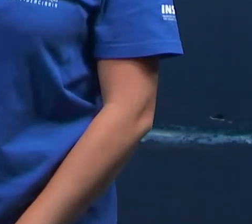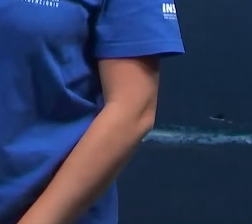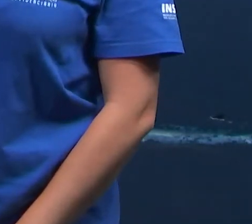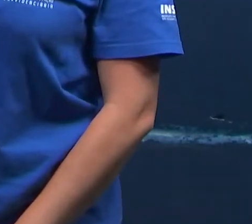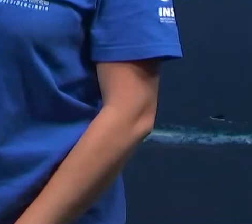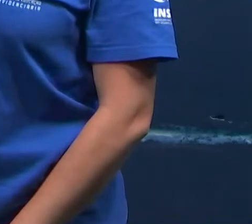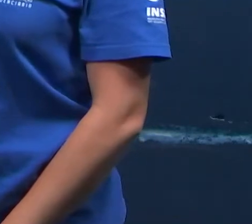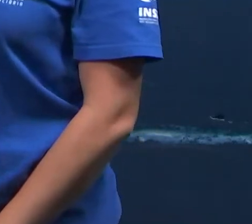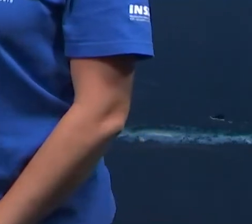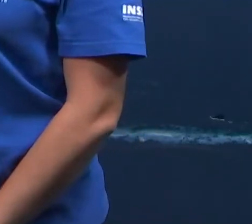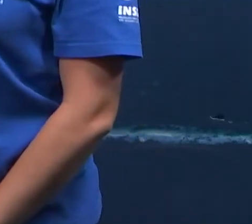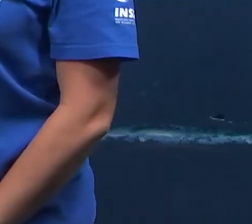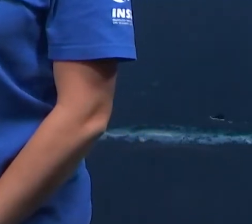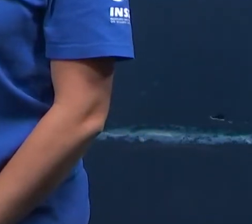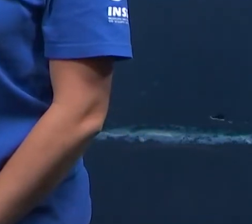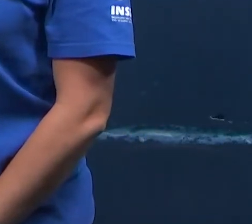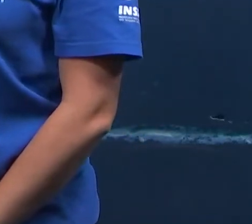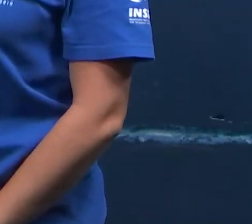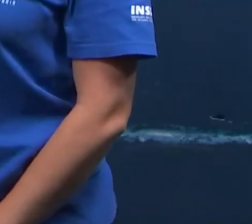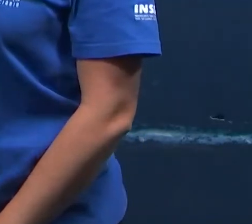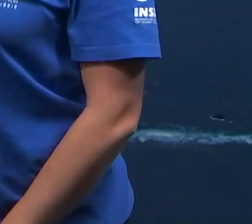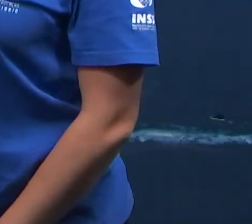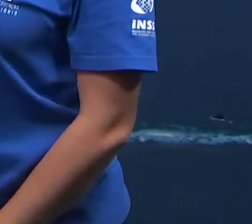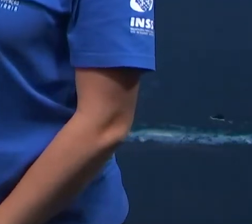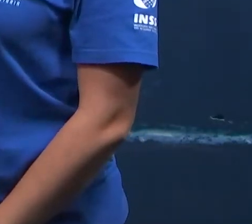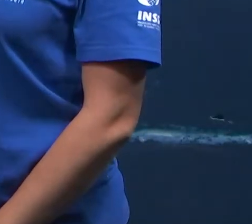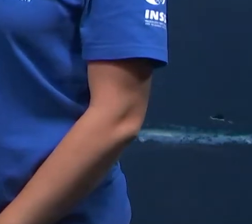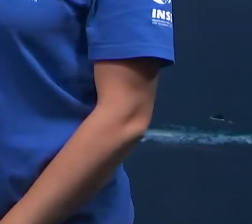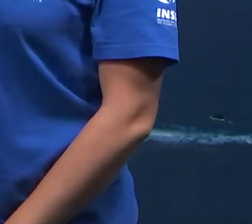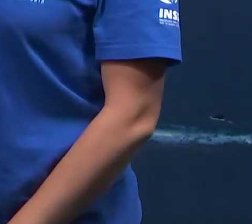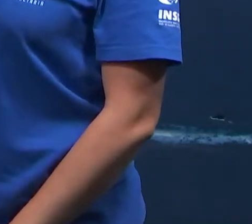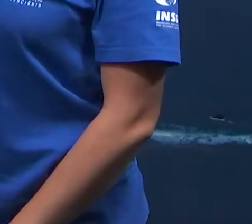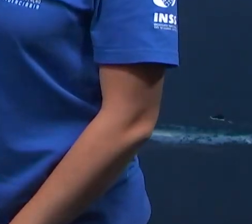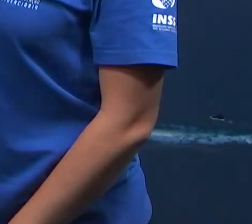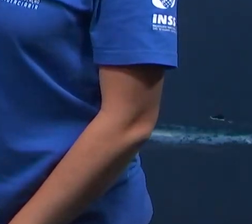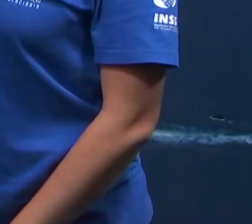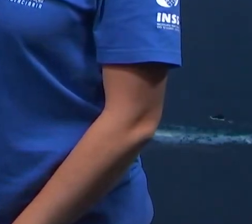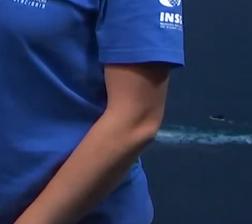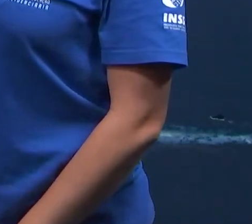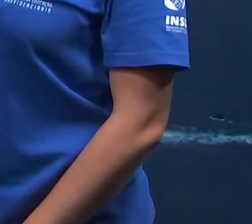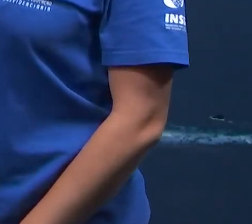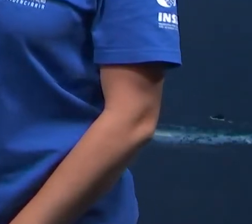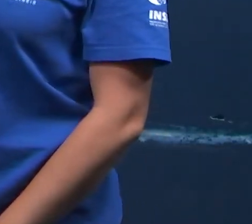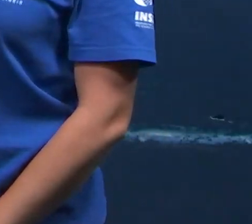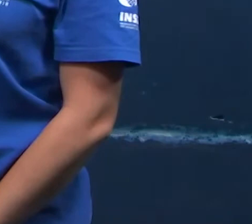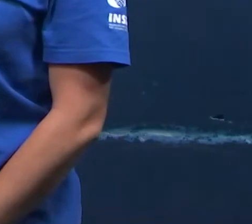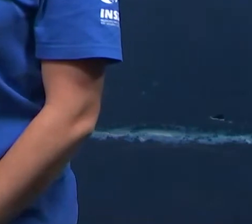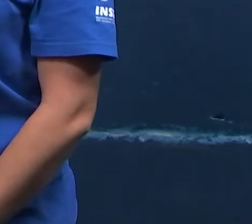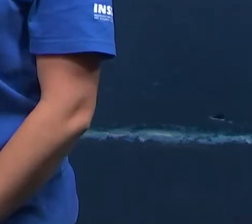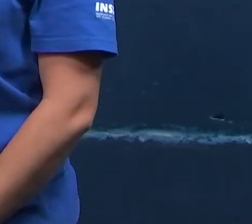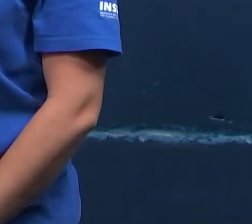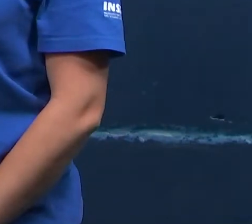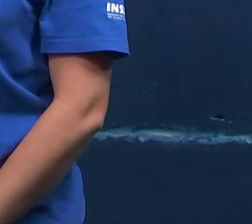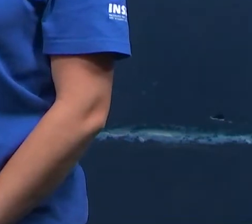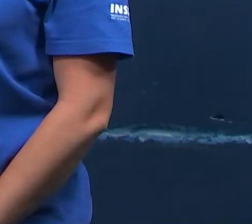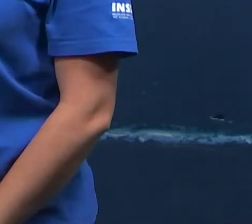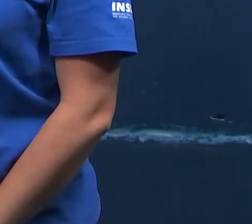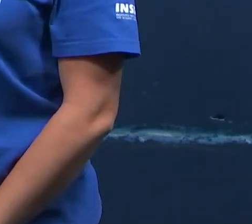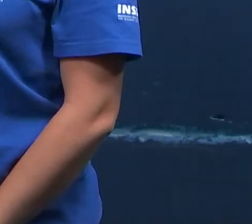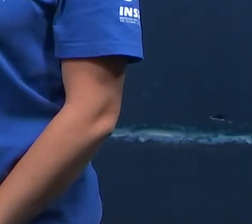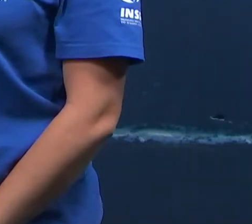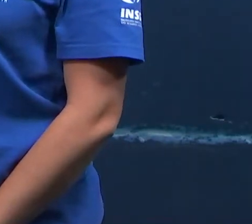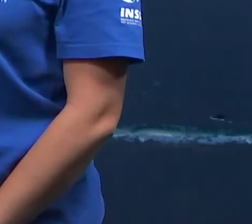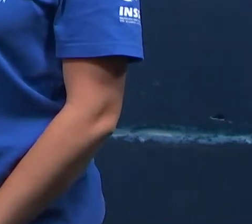com deficiência. Ela falou sobre muitas coisas que a gente nem imaginava que existia, talvez por não precisar, não